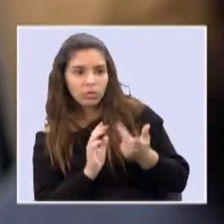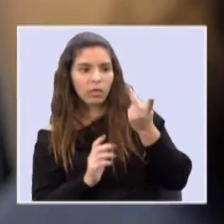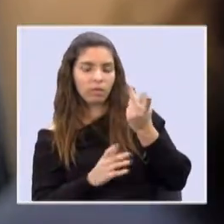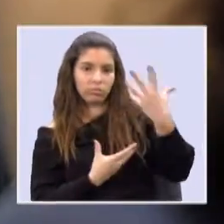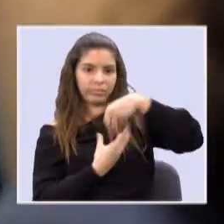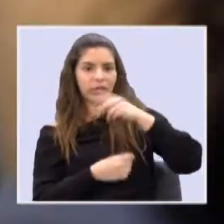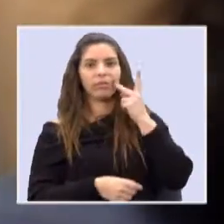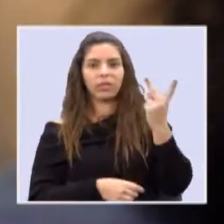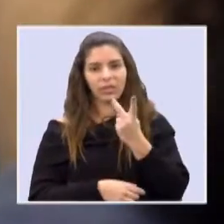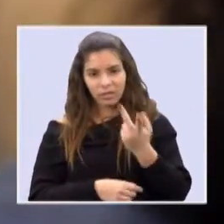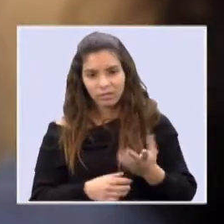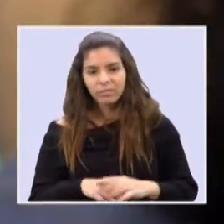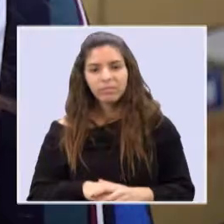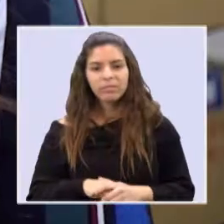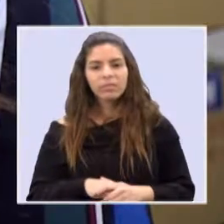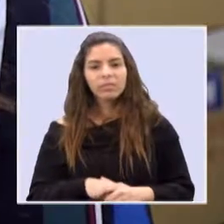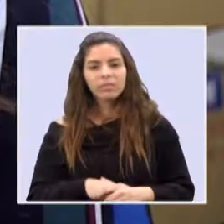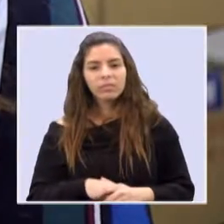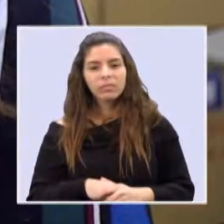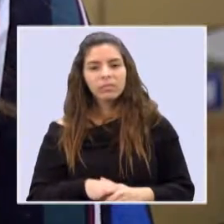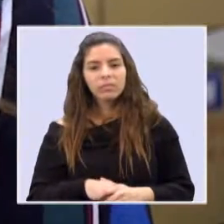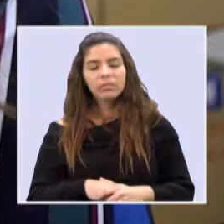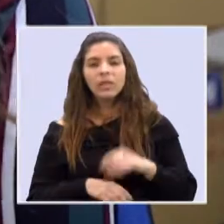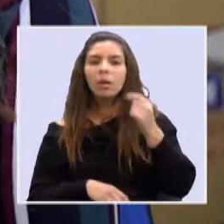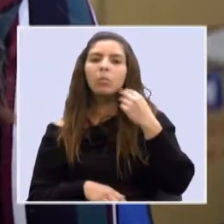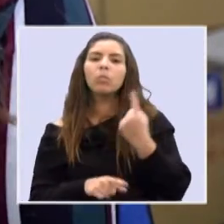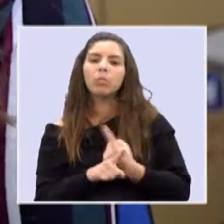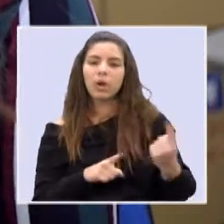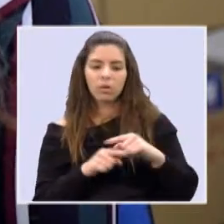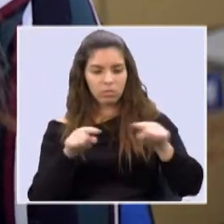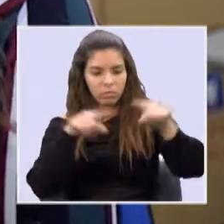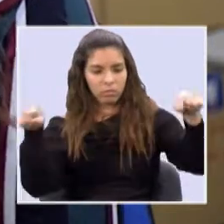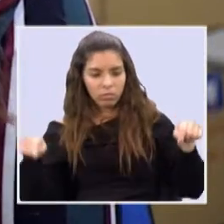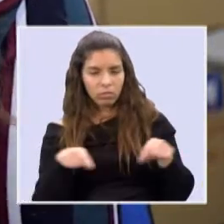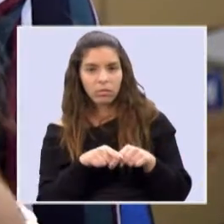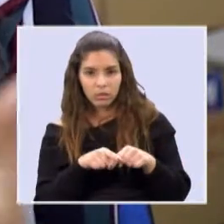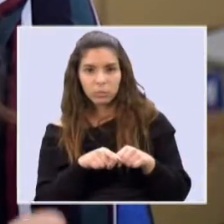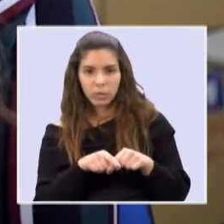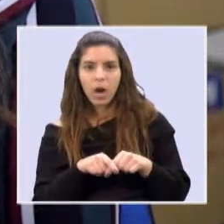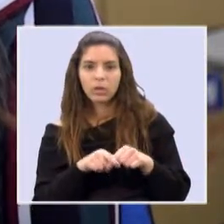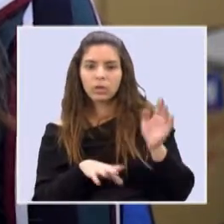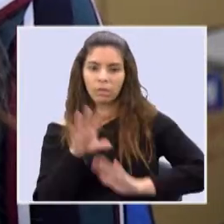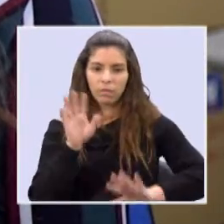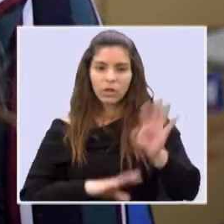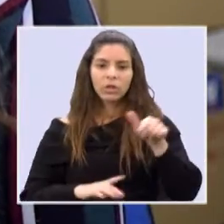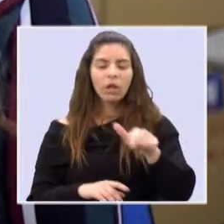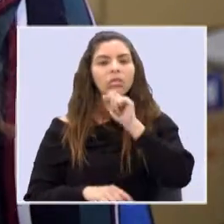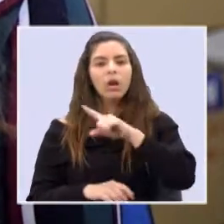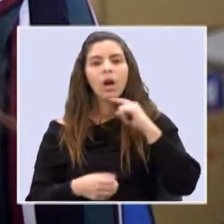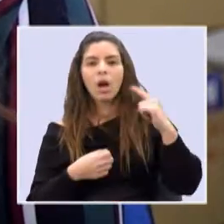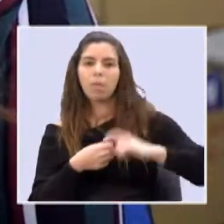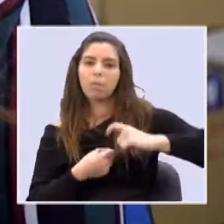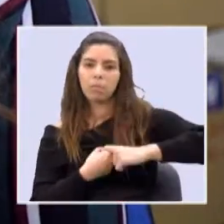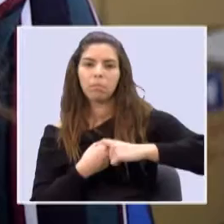tecnologia na nossa vida. Porque é que o Altlab ou estas plataformas, o Hackerspace,